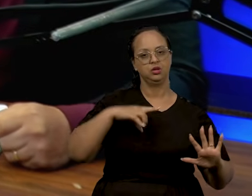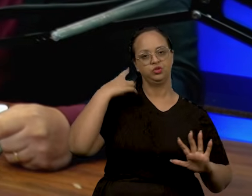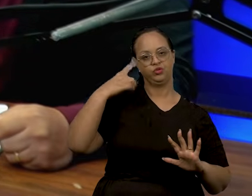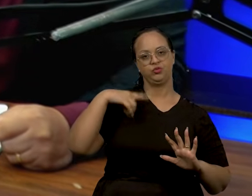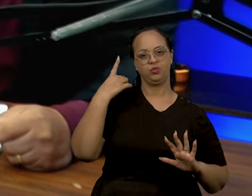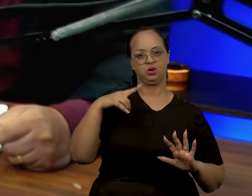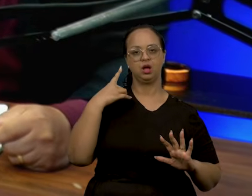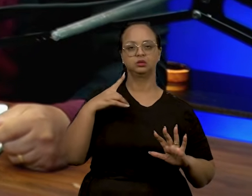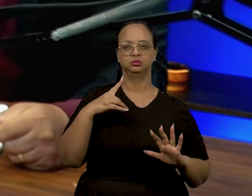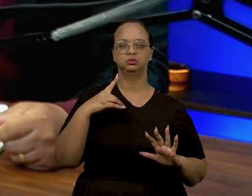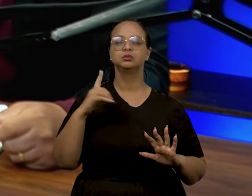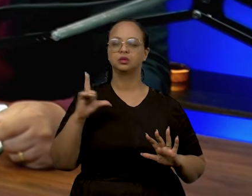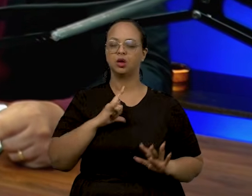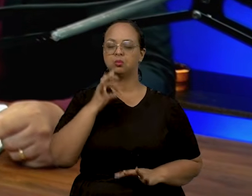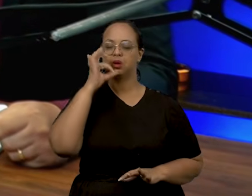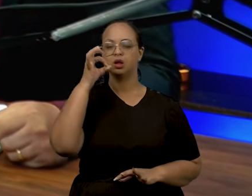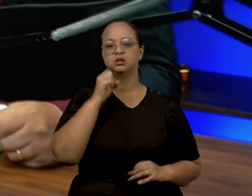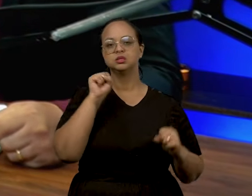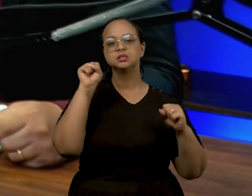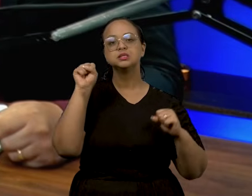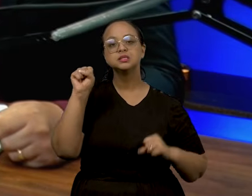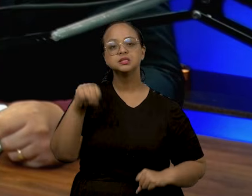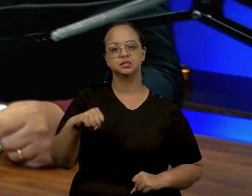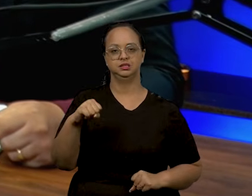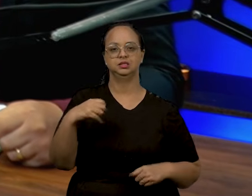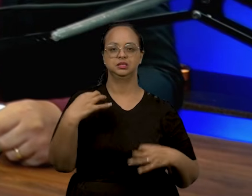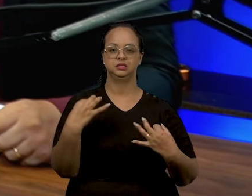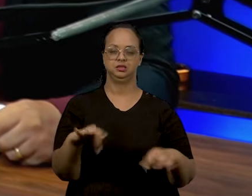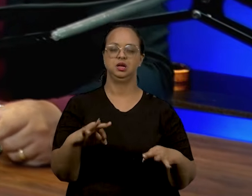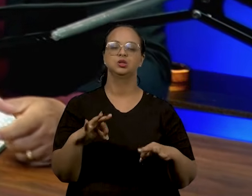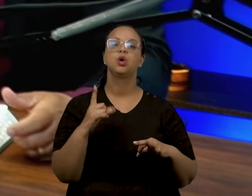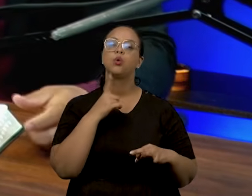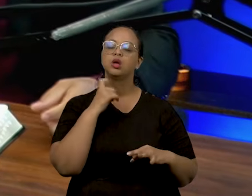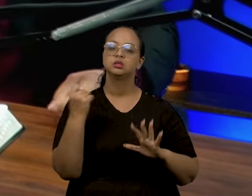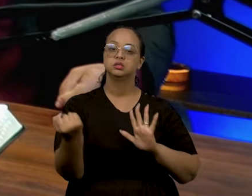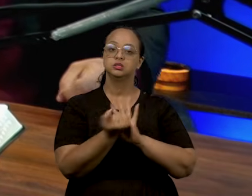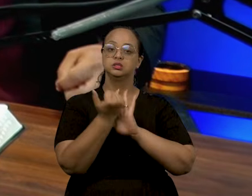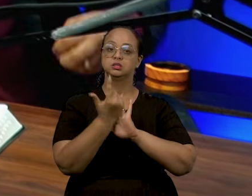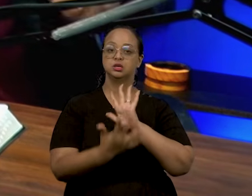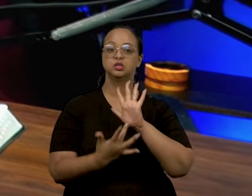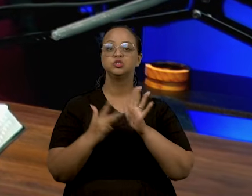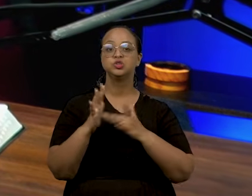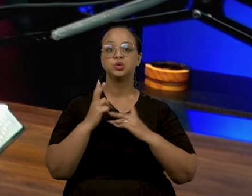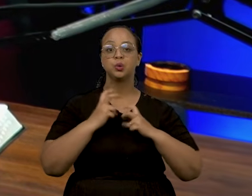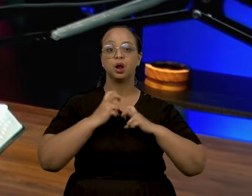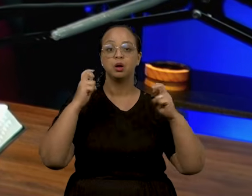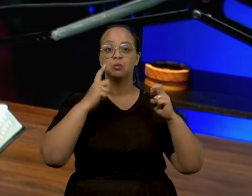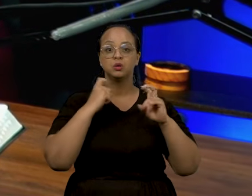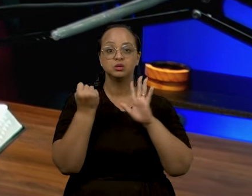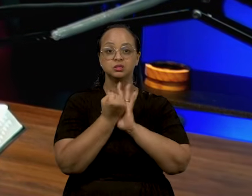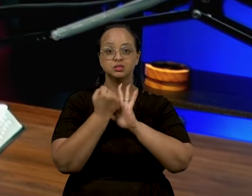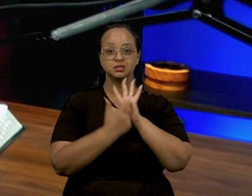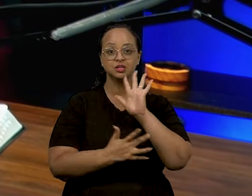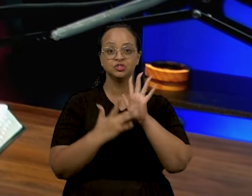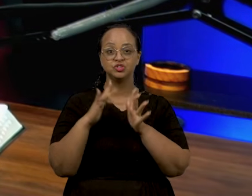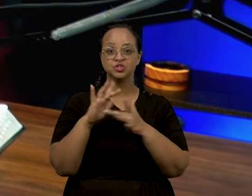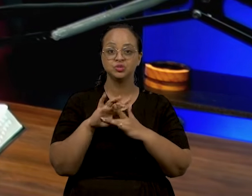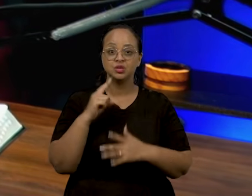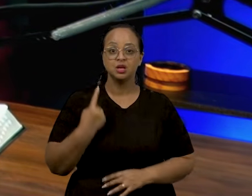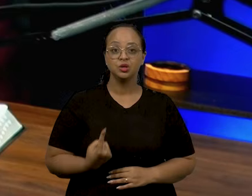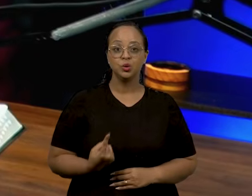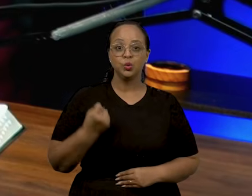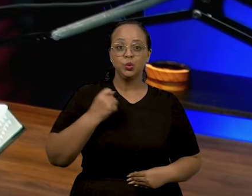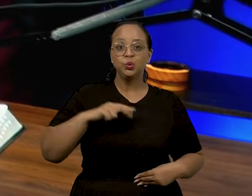certo e infalível, que é o sangue de Jesus. É o argumento que esse advogado faz com que